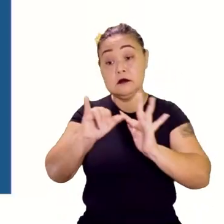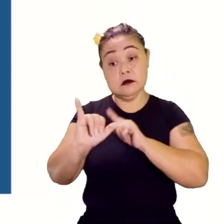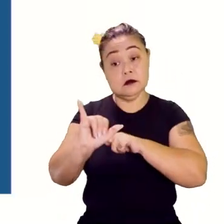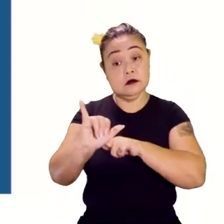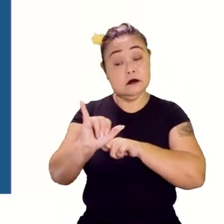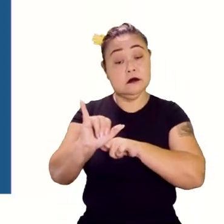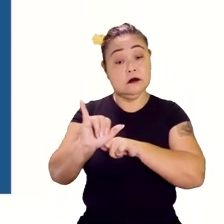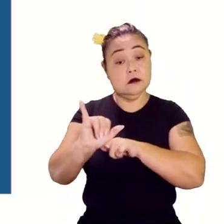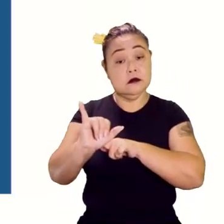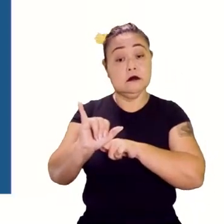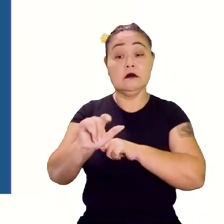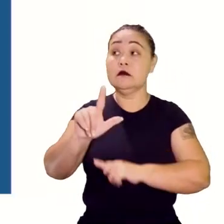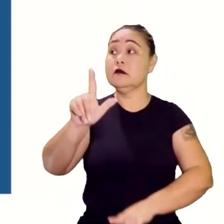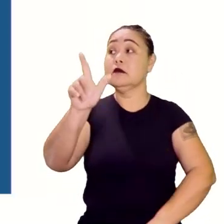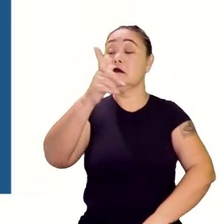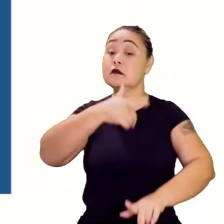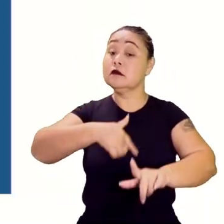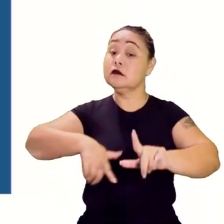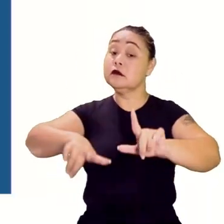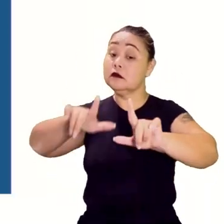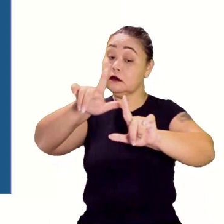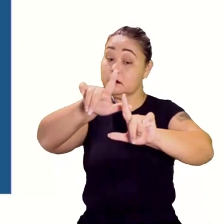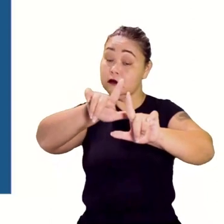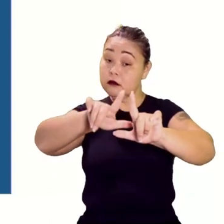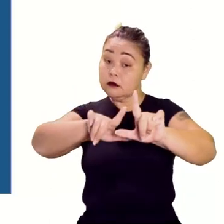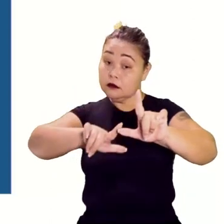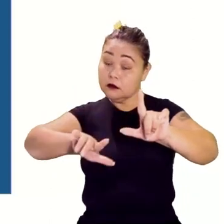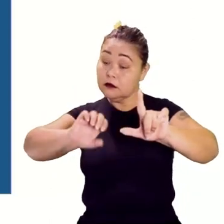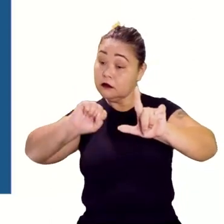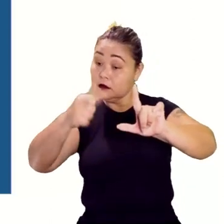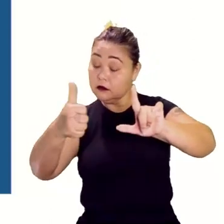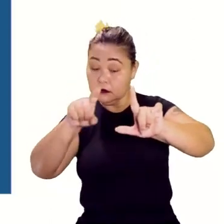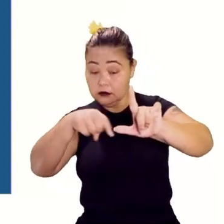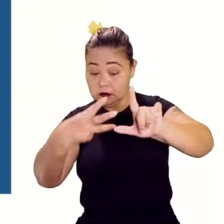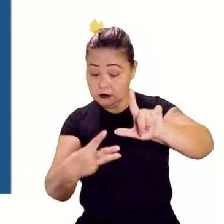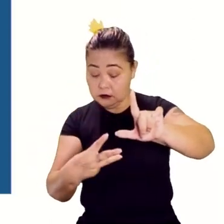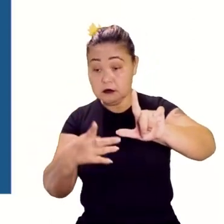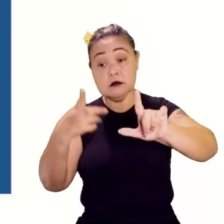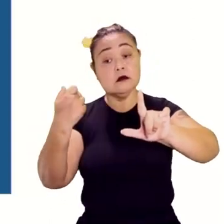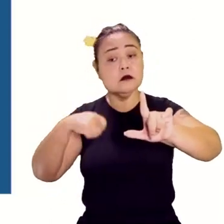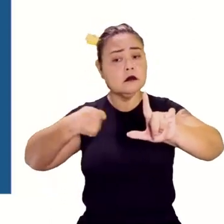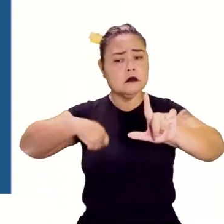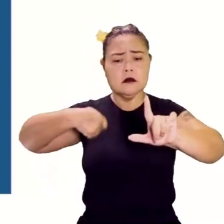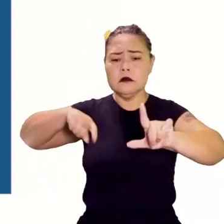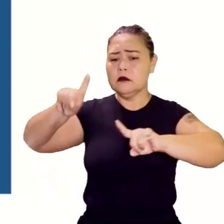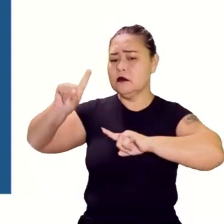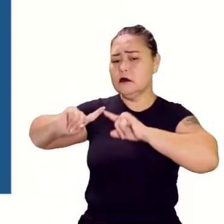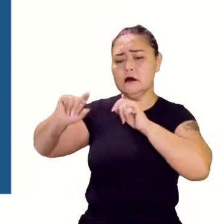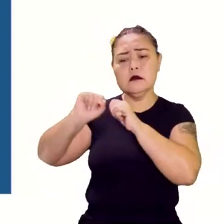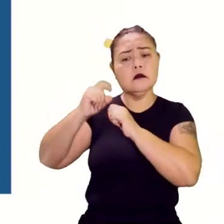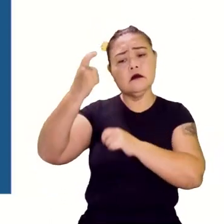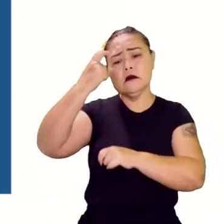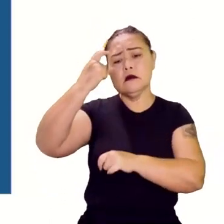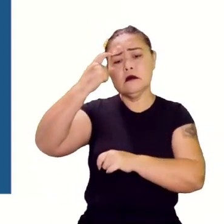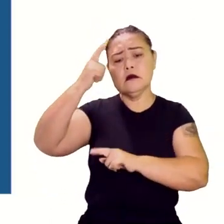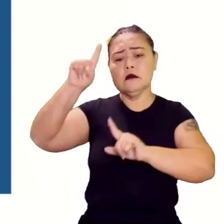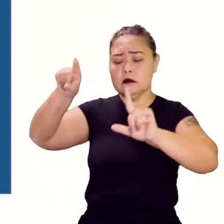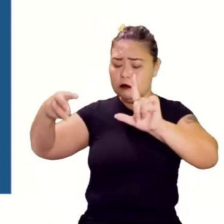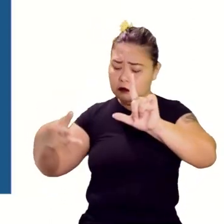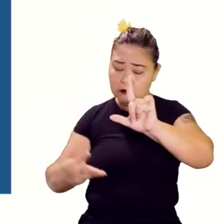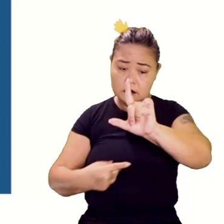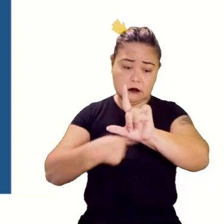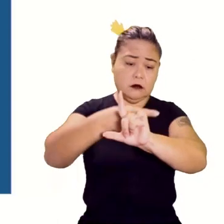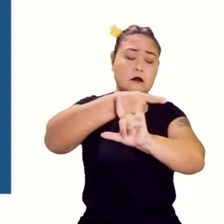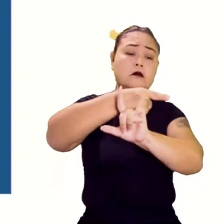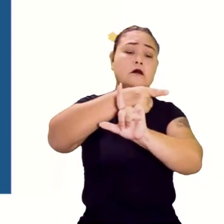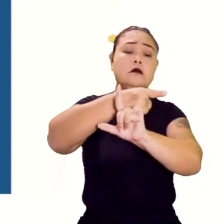né? É o log de 81 na base 3. Precisava fazer tudo isso? Não. É só pensar, né? 3, fazer o